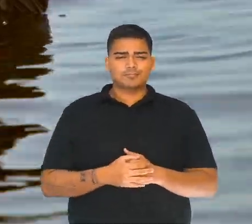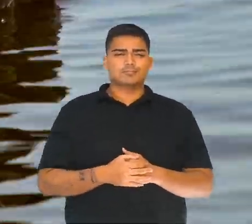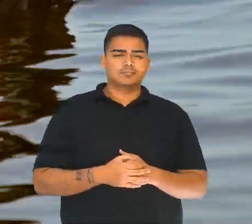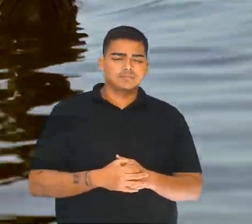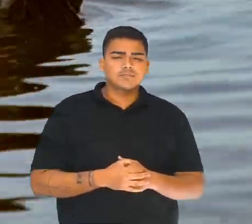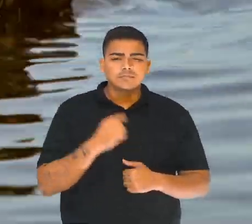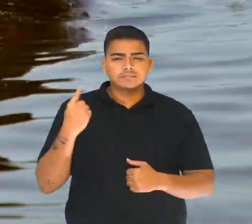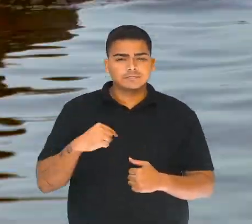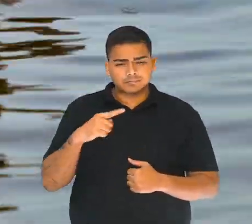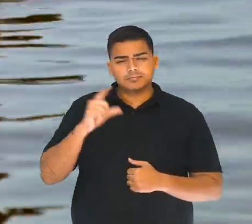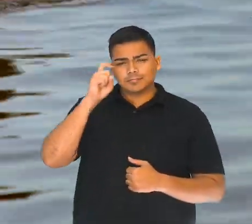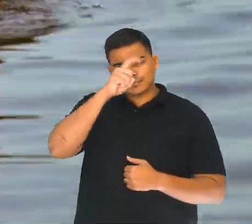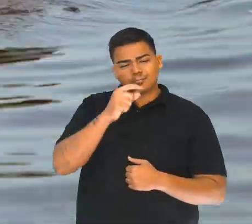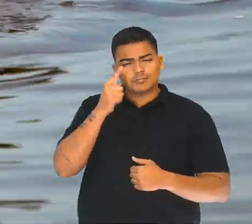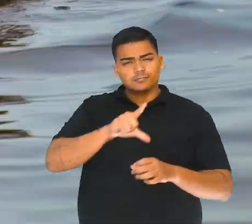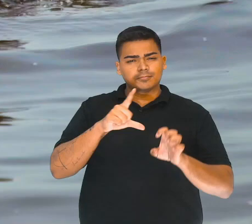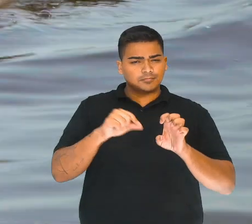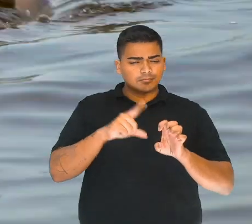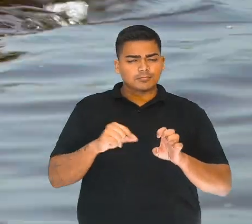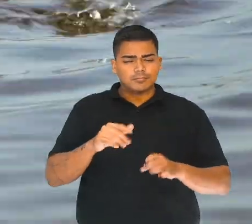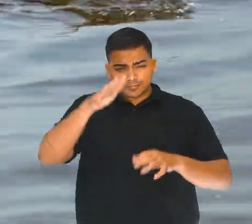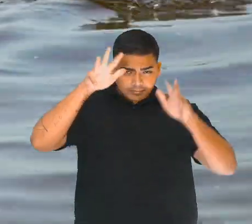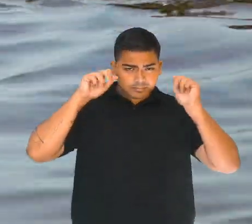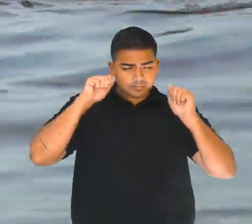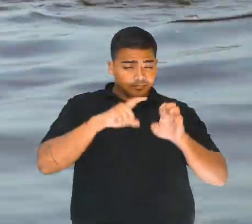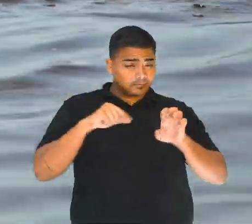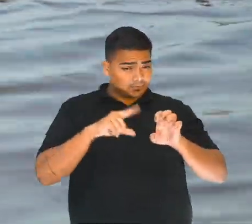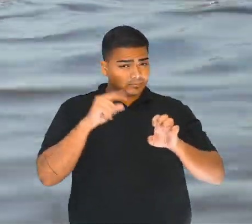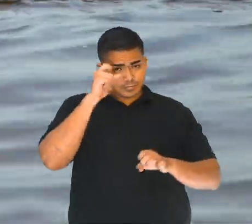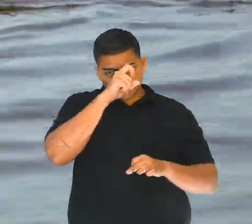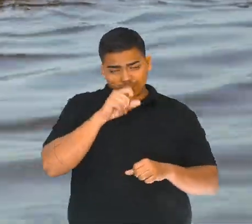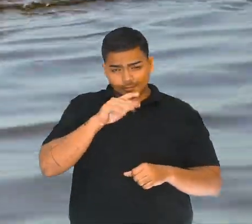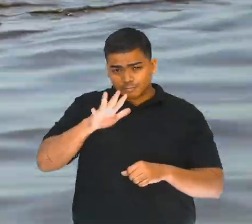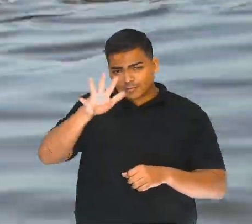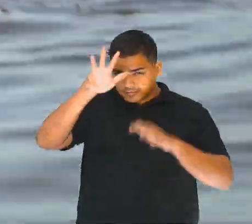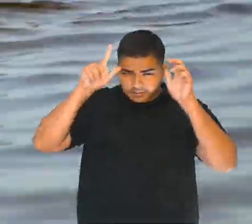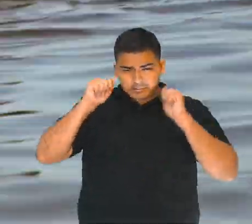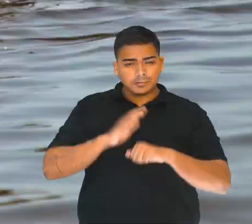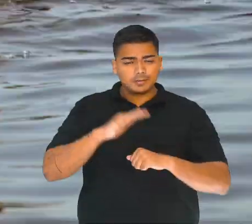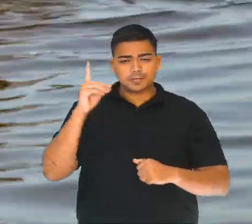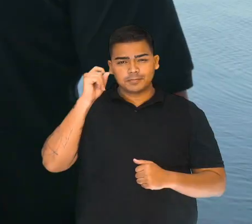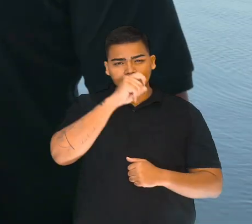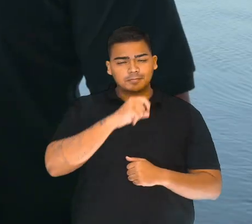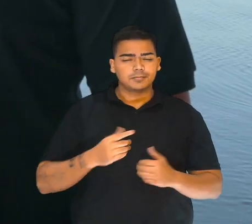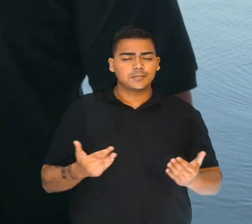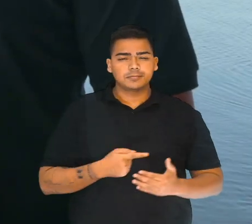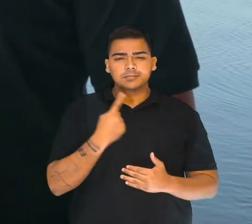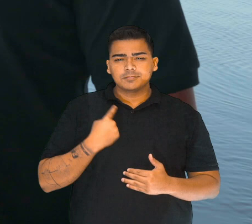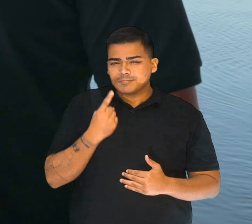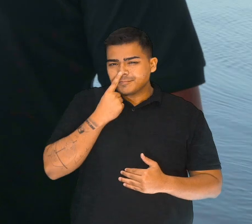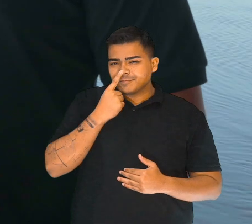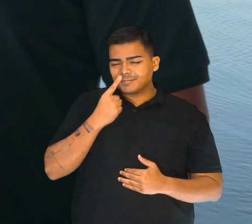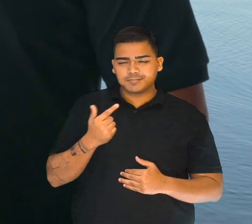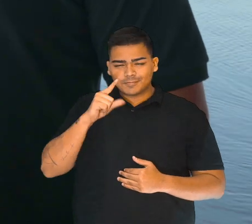A gente vê uma dificuldade grande, quer empreender na Amazônia. Na verdade, empreender já é difícil, empreender na Amazônia é mais difícil ainda, né? Então hoje a gente prefere